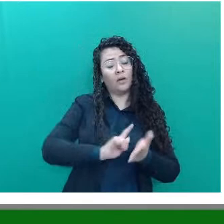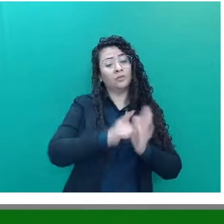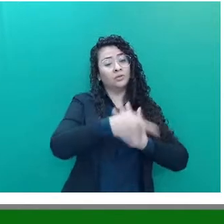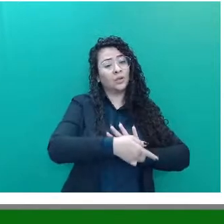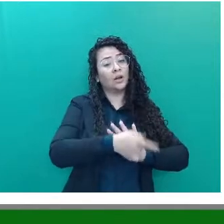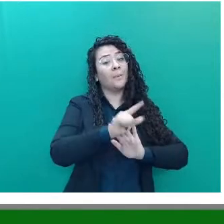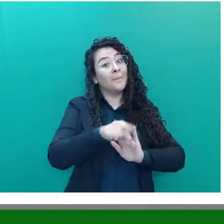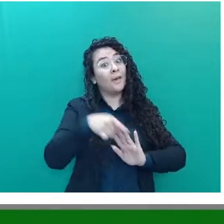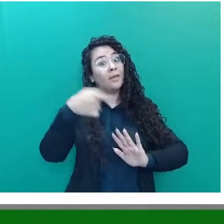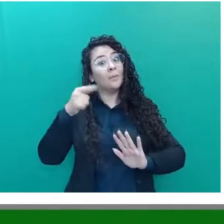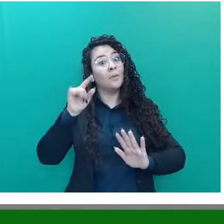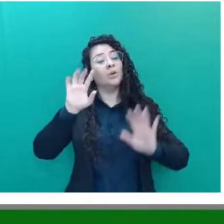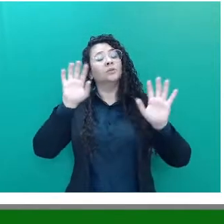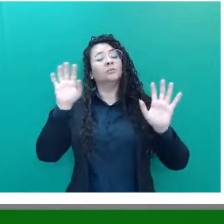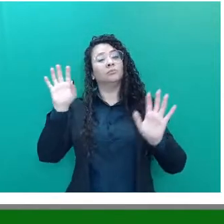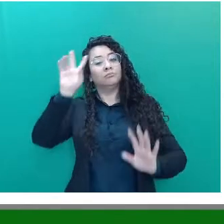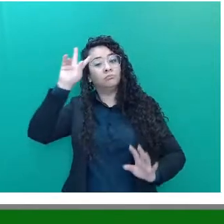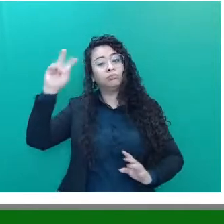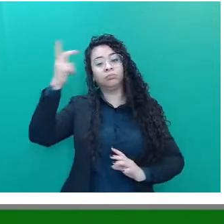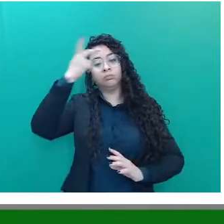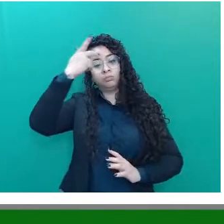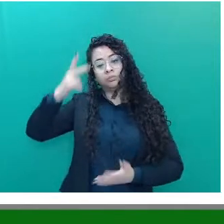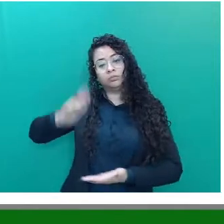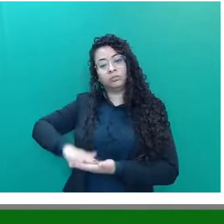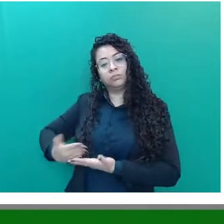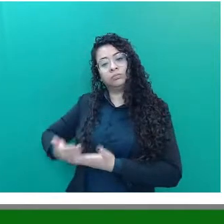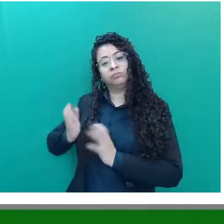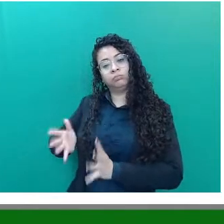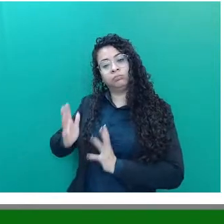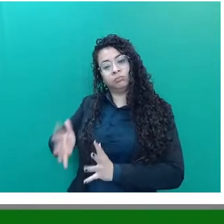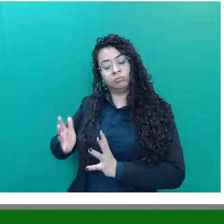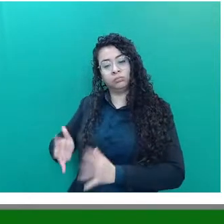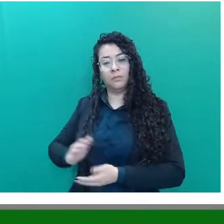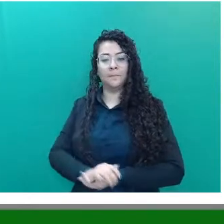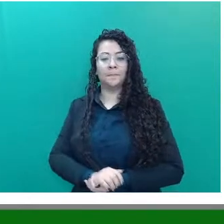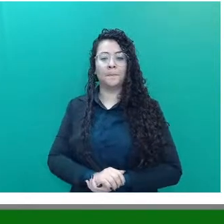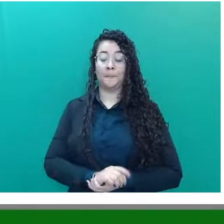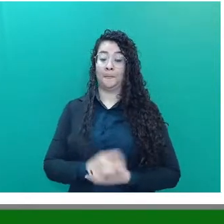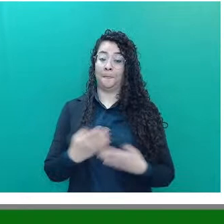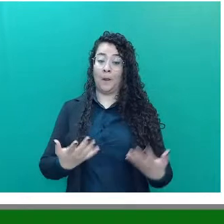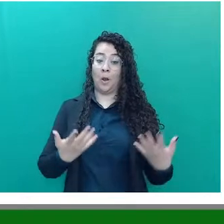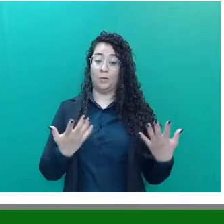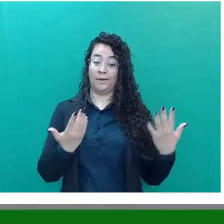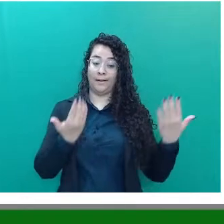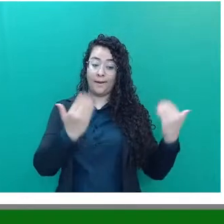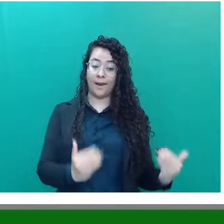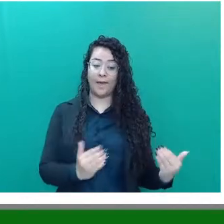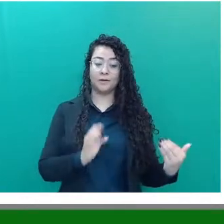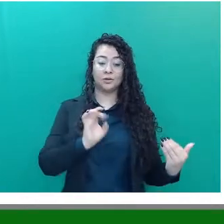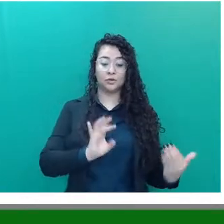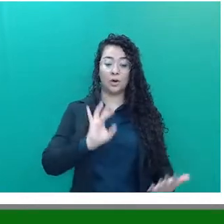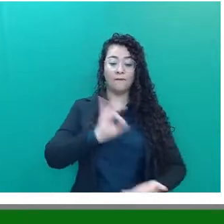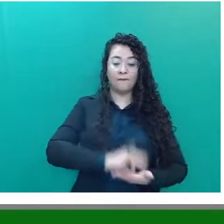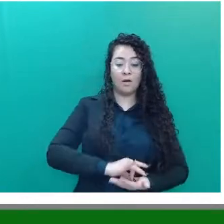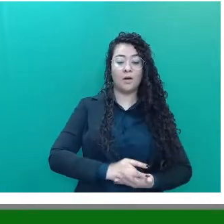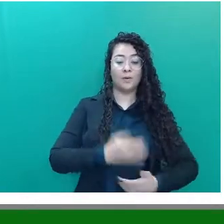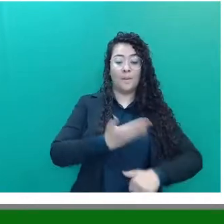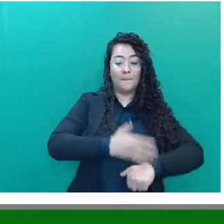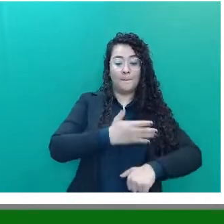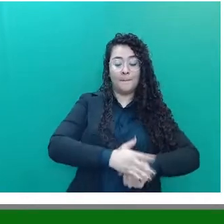uma proposição, né, do trabalho não só com a tradução em si, mas um